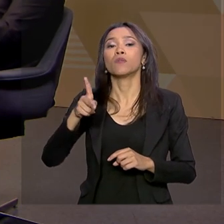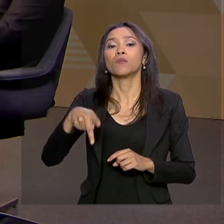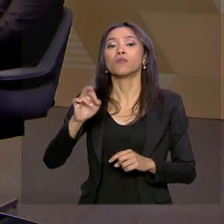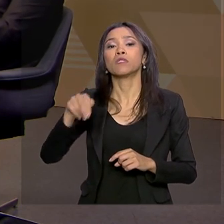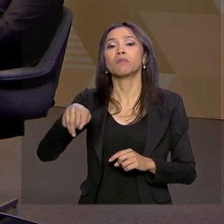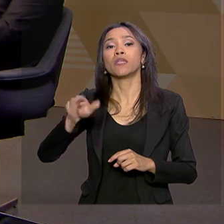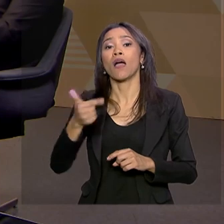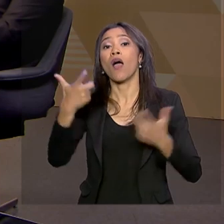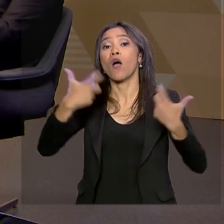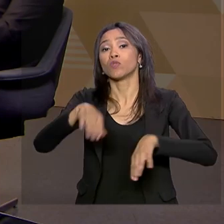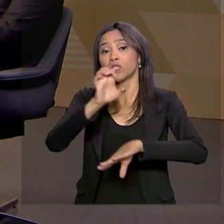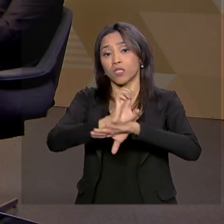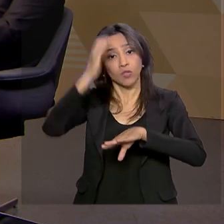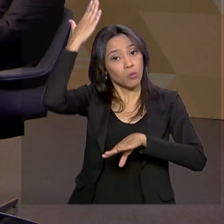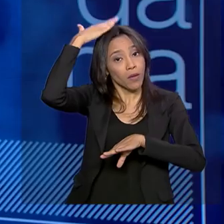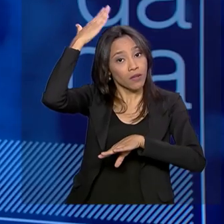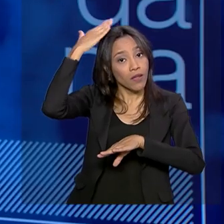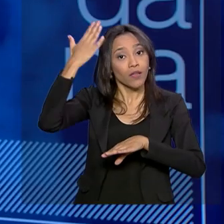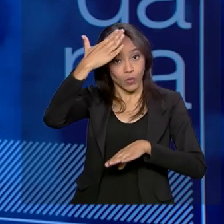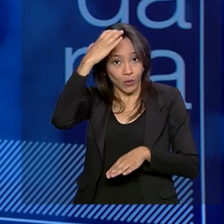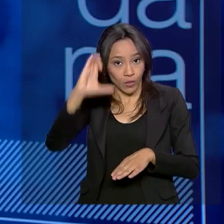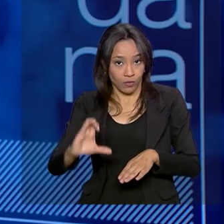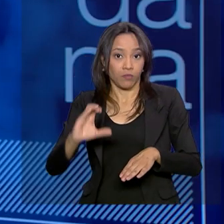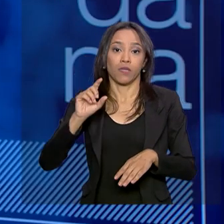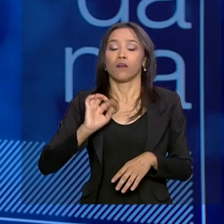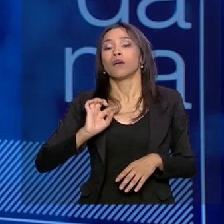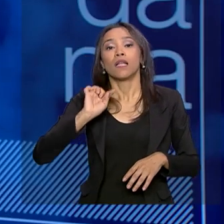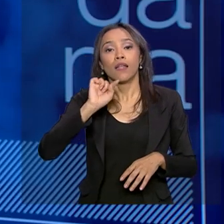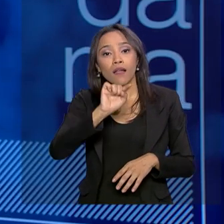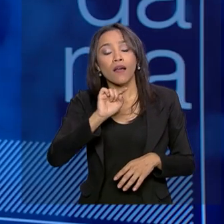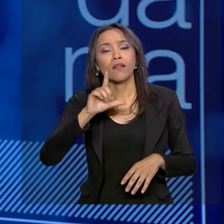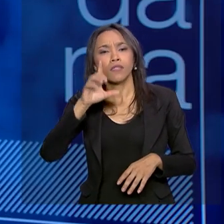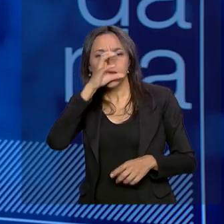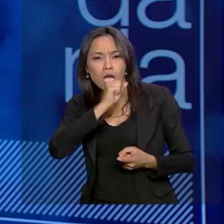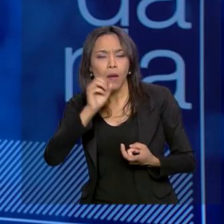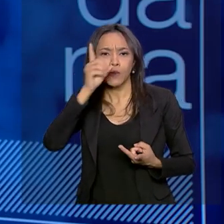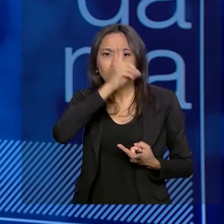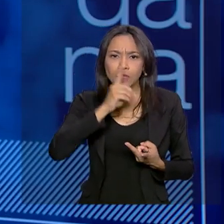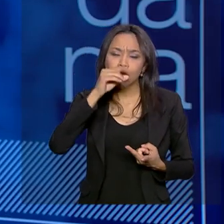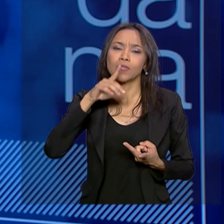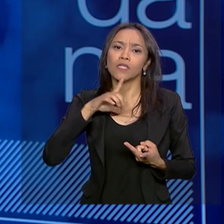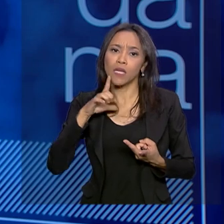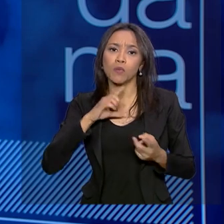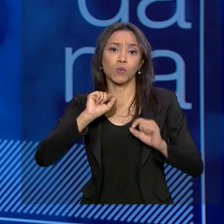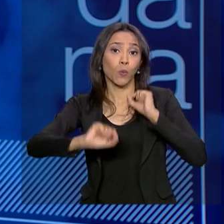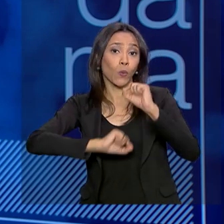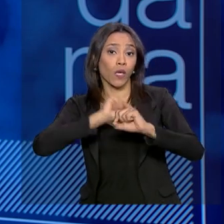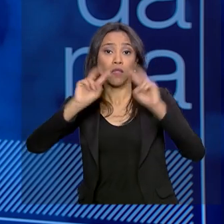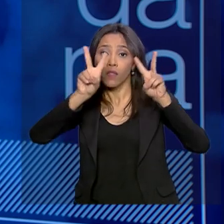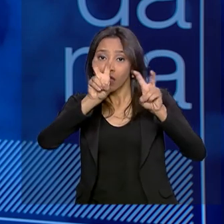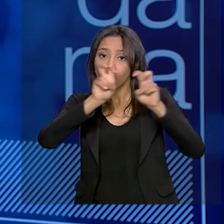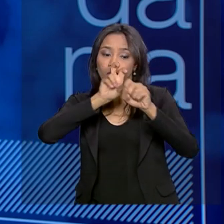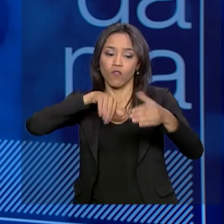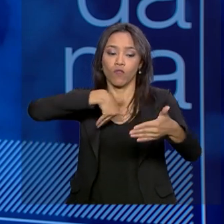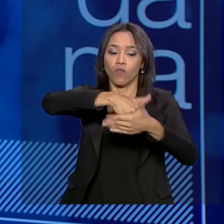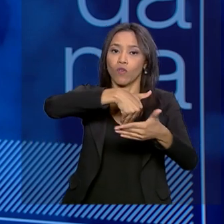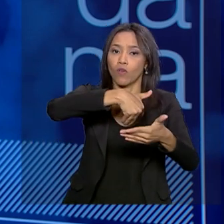Exatamente. No Paraná. Lá nós desenvolveremos um sábado e domingo atividades relacionadas ao futebol.